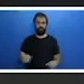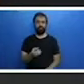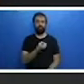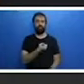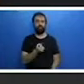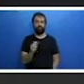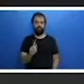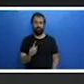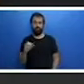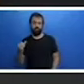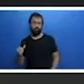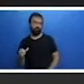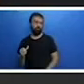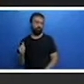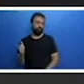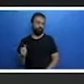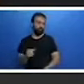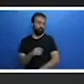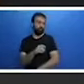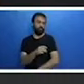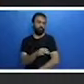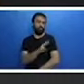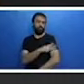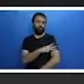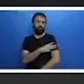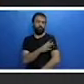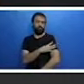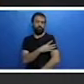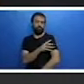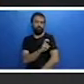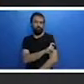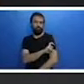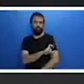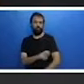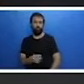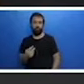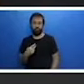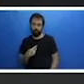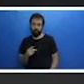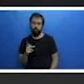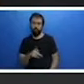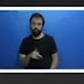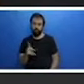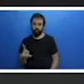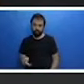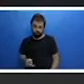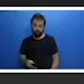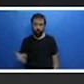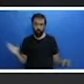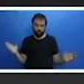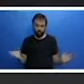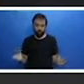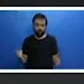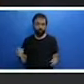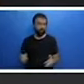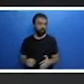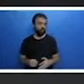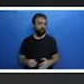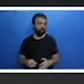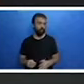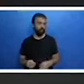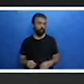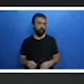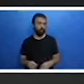18 para as turmas do terceiro quarto e quinto anos eu sou professor Wallace Rodrigues E hoje vamos fazer uma aula